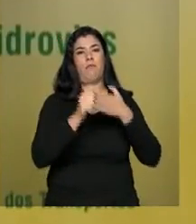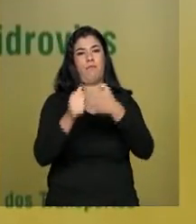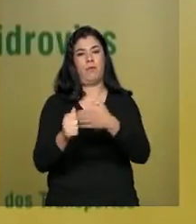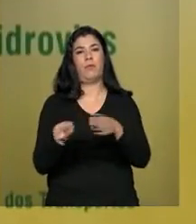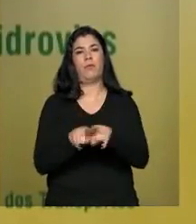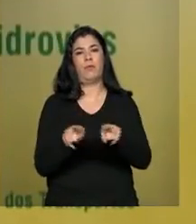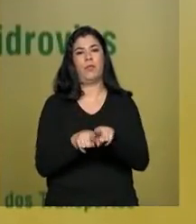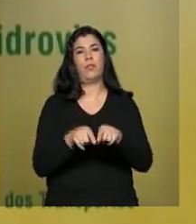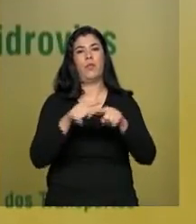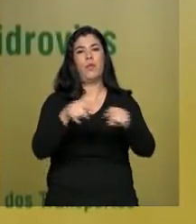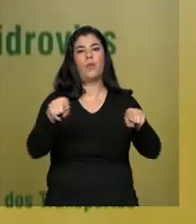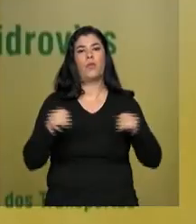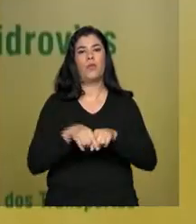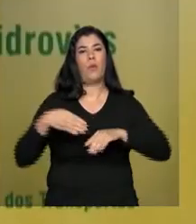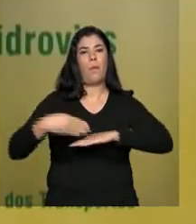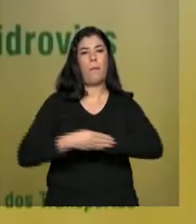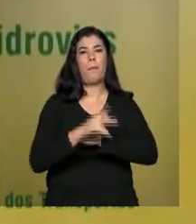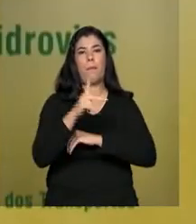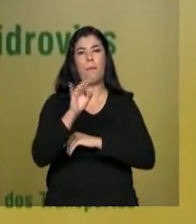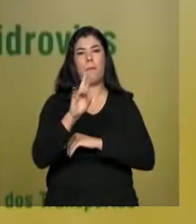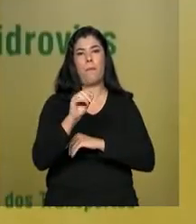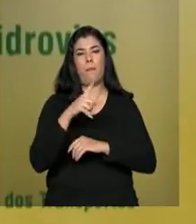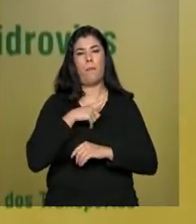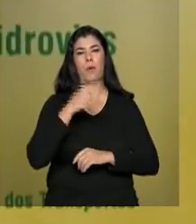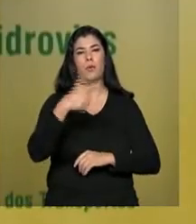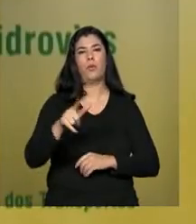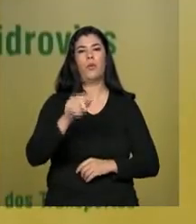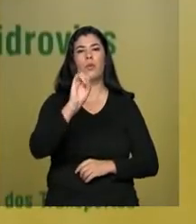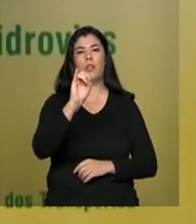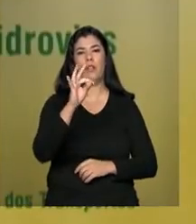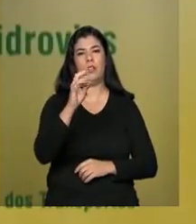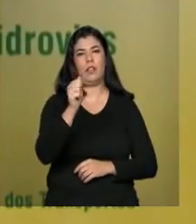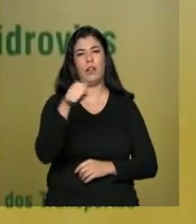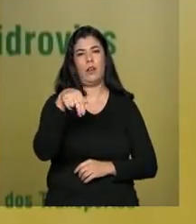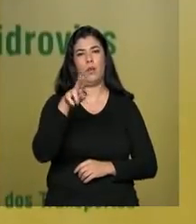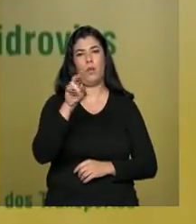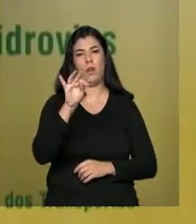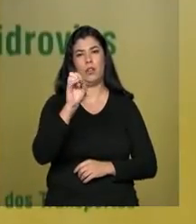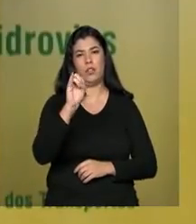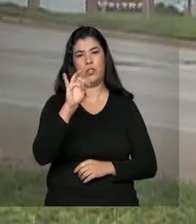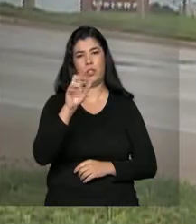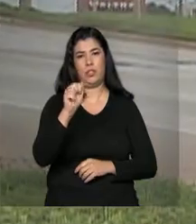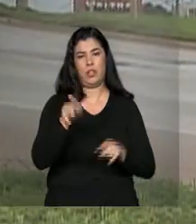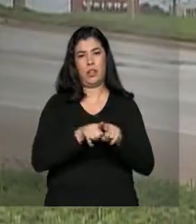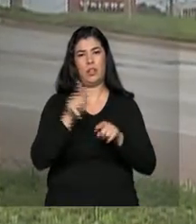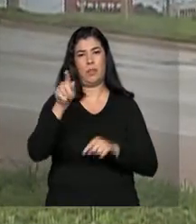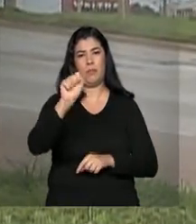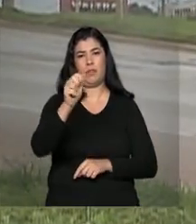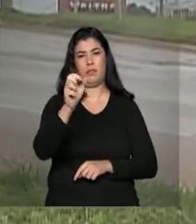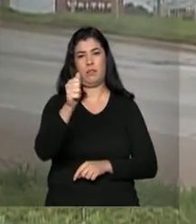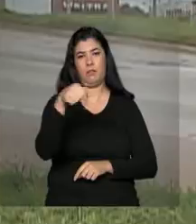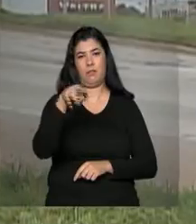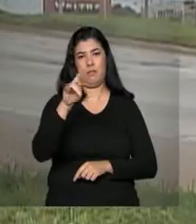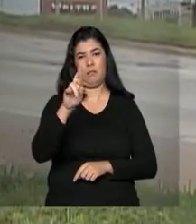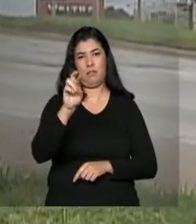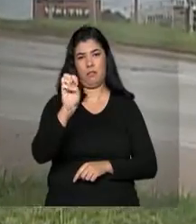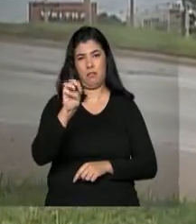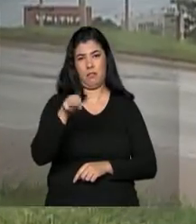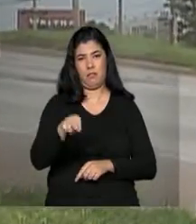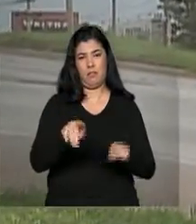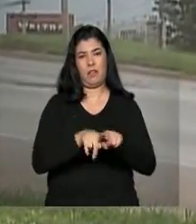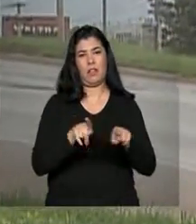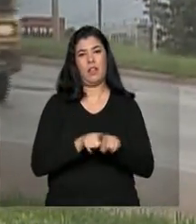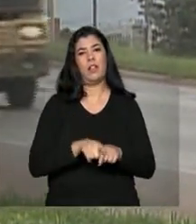pelos portos do chamado Arco Norte, como Itacoatiara, Miritituba e Santarém. Entre as obras rodoviárias,